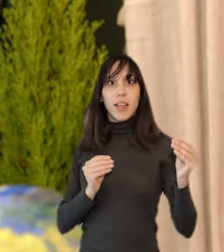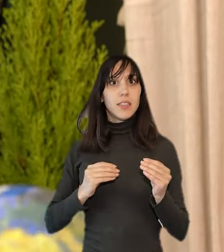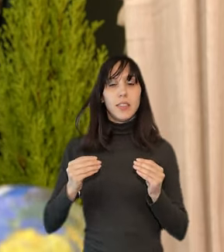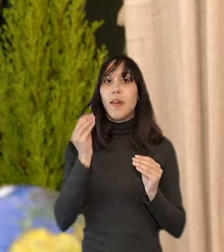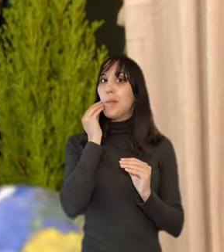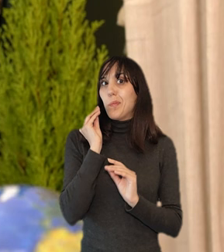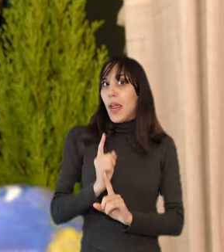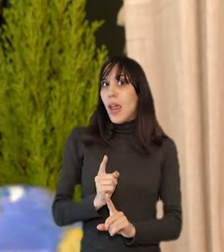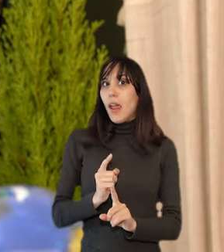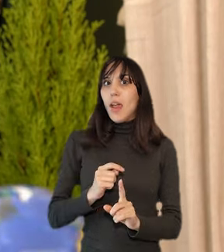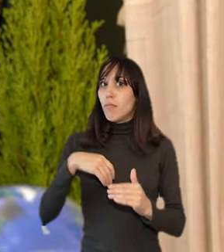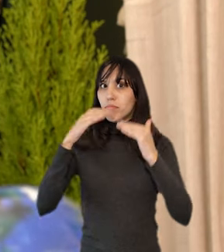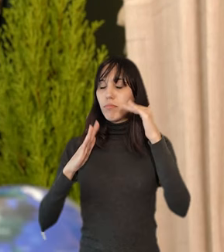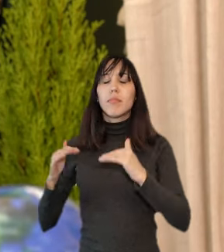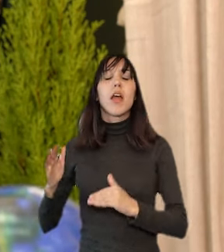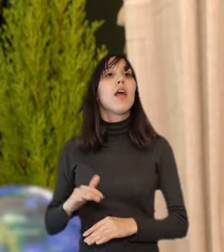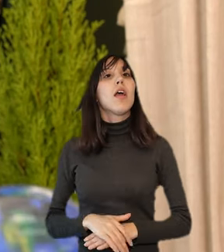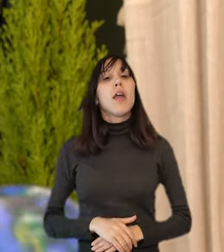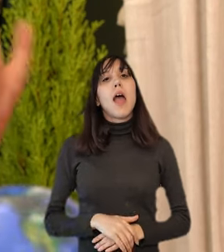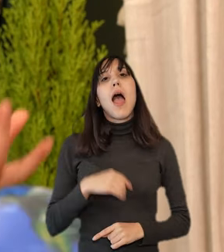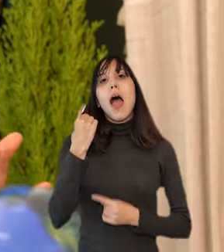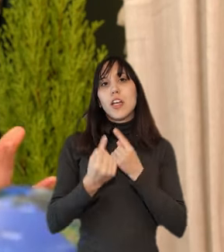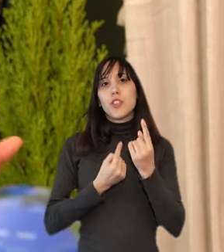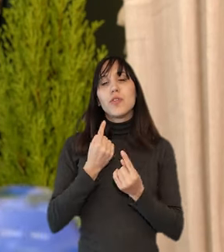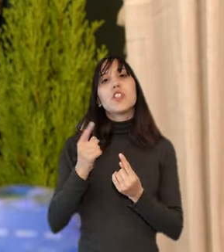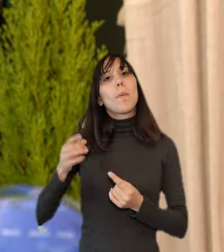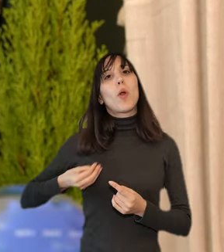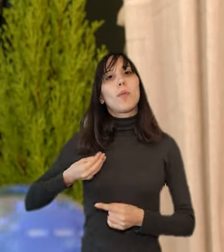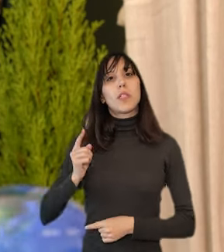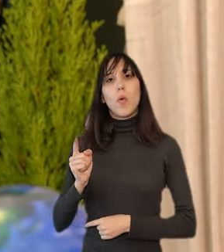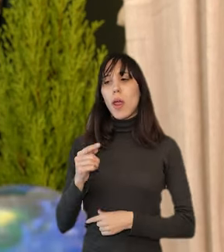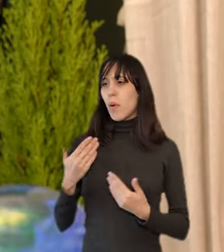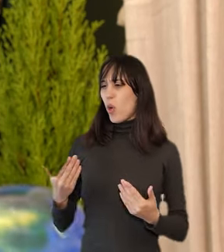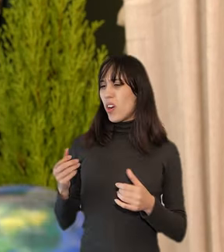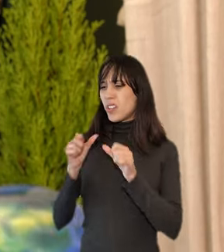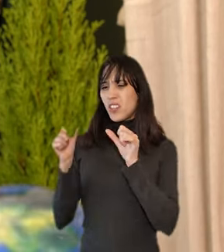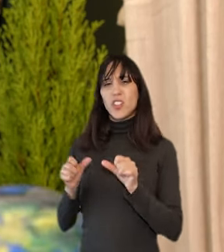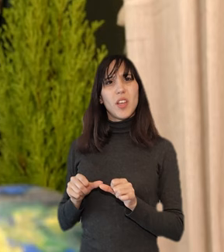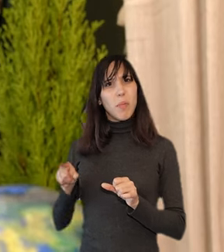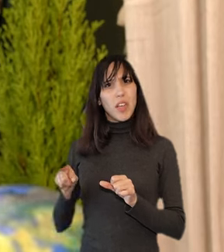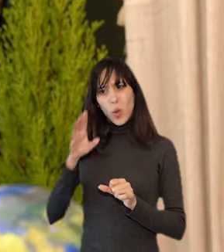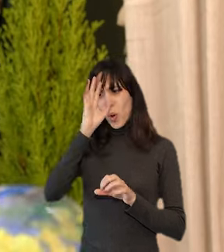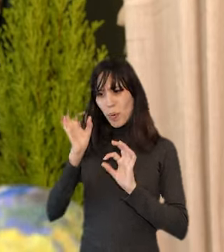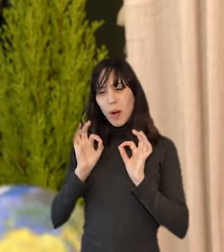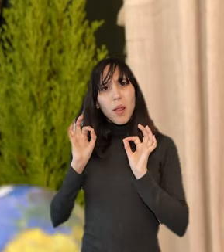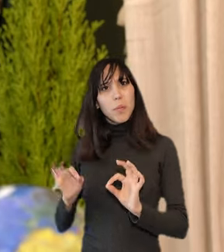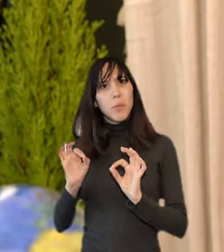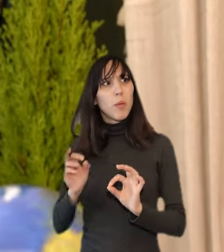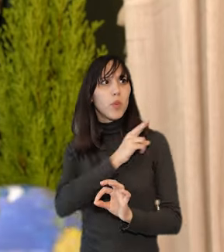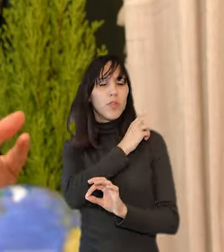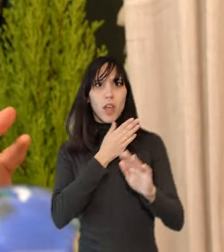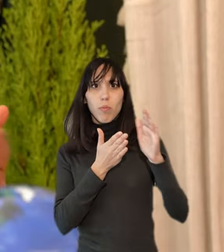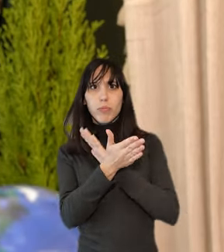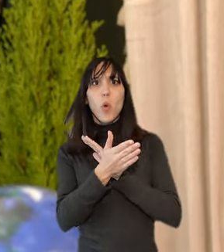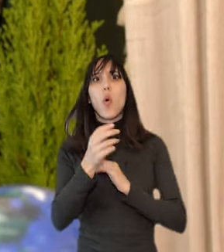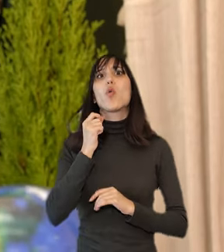dinica e portanto e eh às vezes há essa preocupação Então mas agora estão neste sistema Será que ele está mesmo preparado se ele quiser ir para a universidade ou